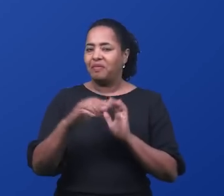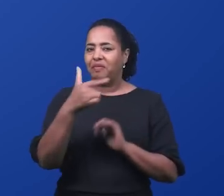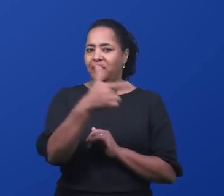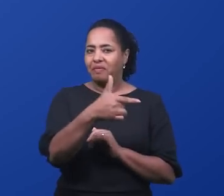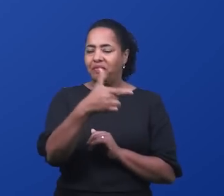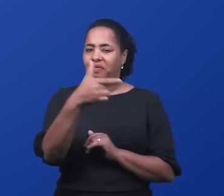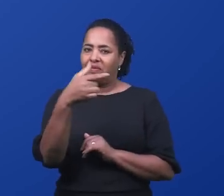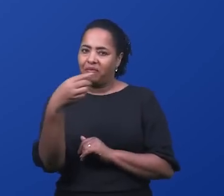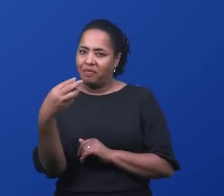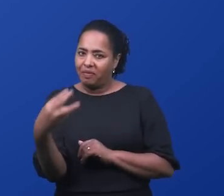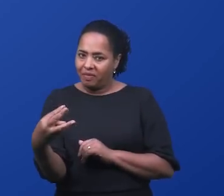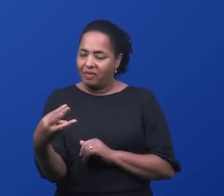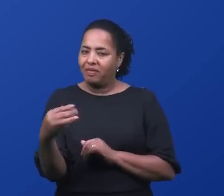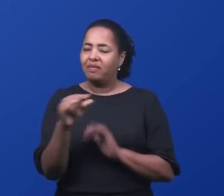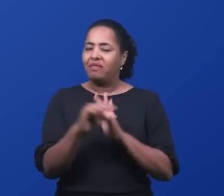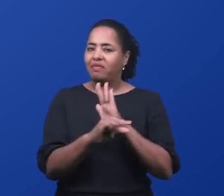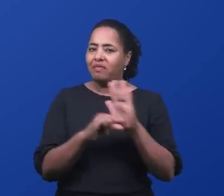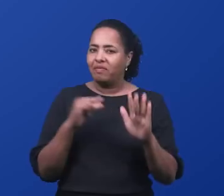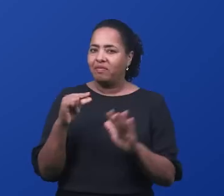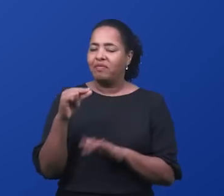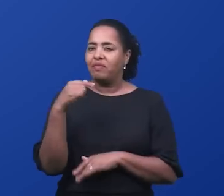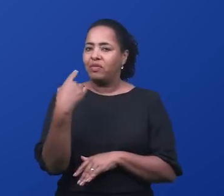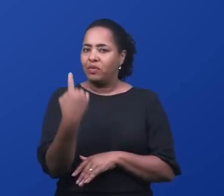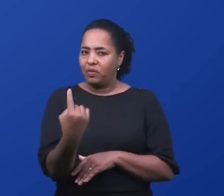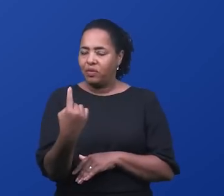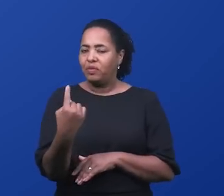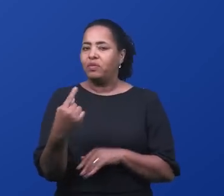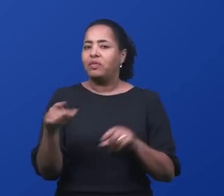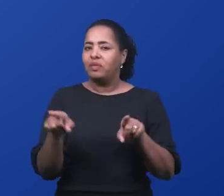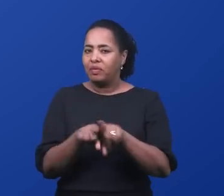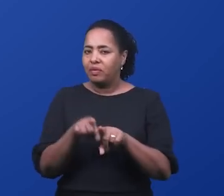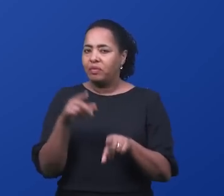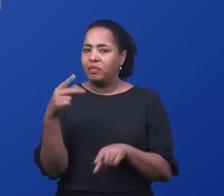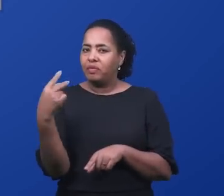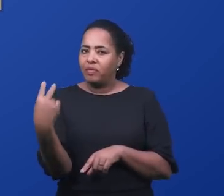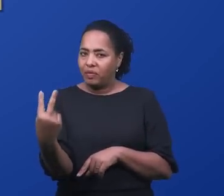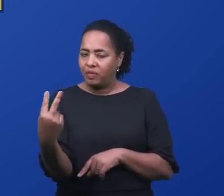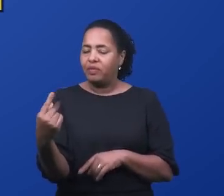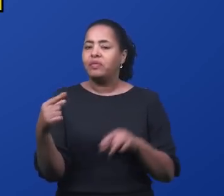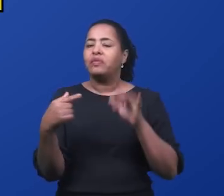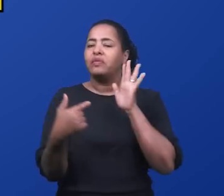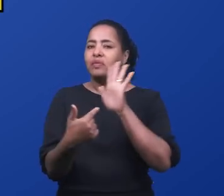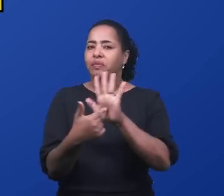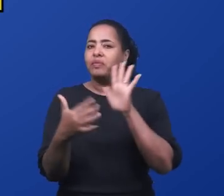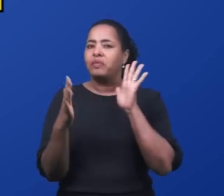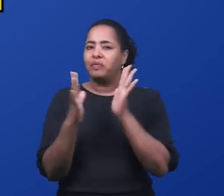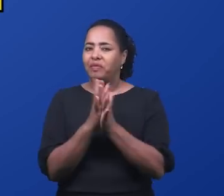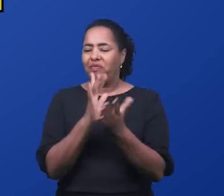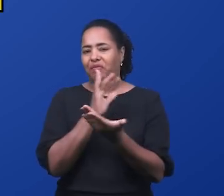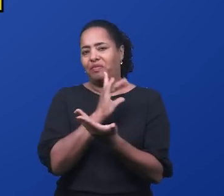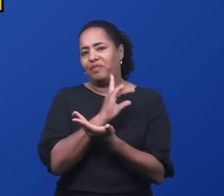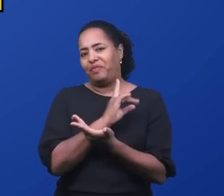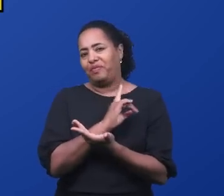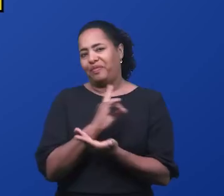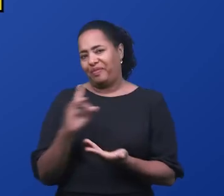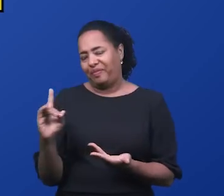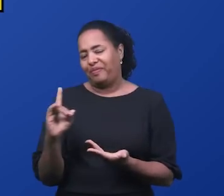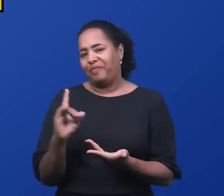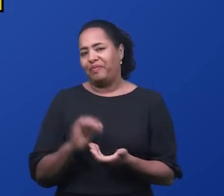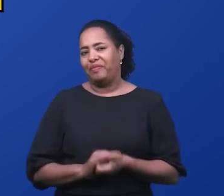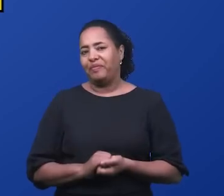capítulo 23, verso 1 e 2, que nos diz assim a palavra do